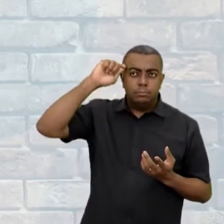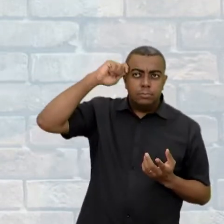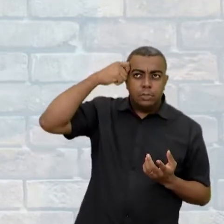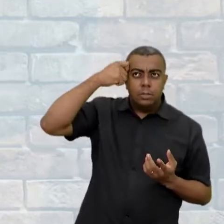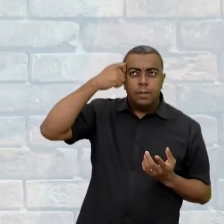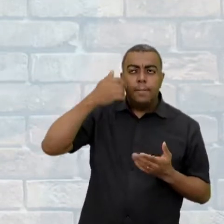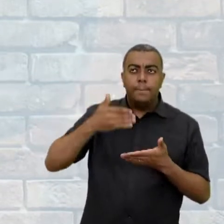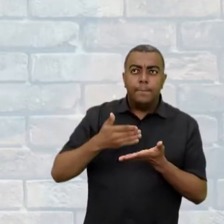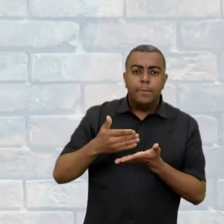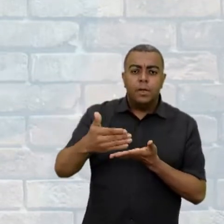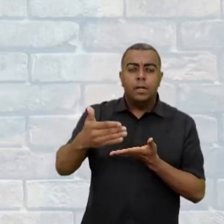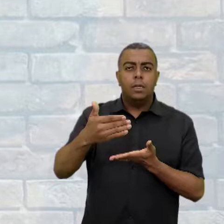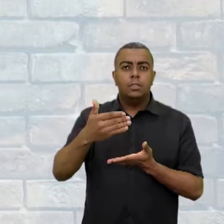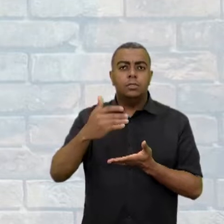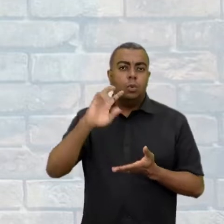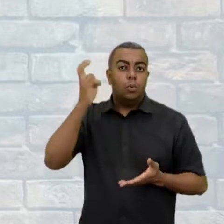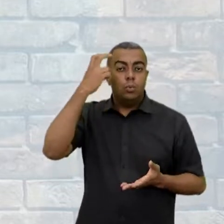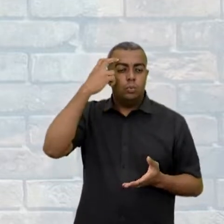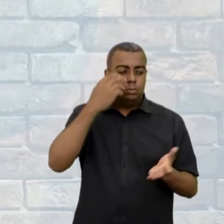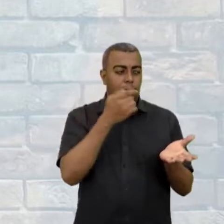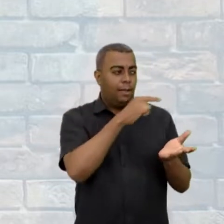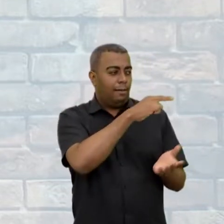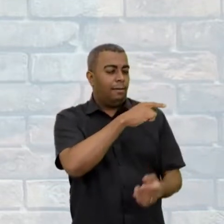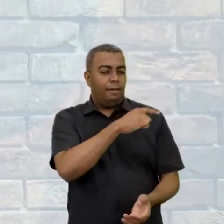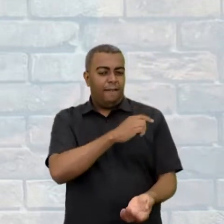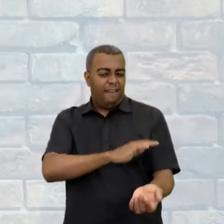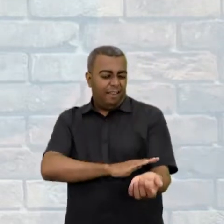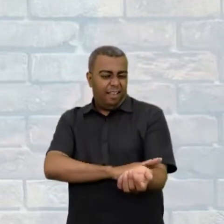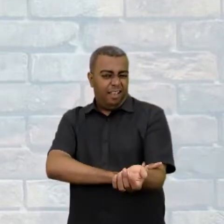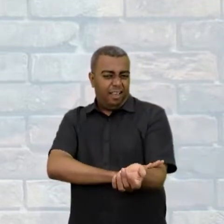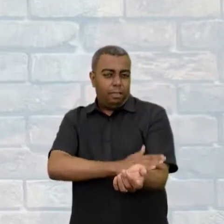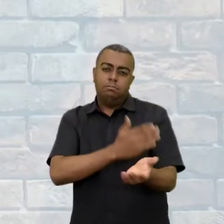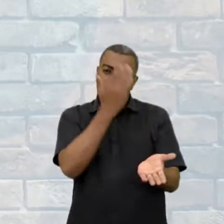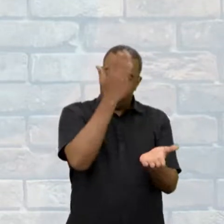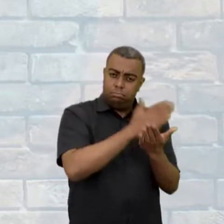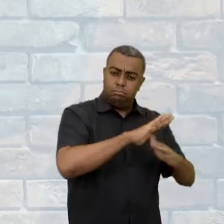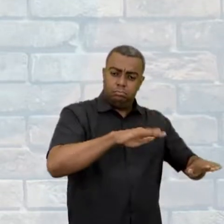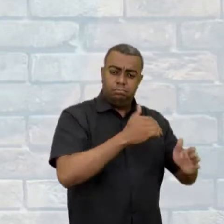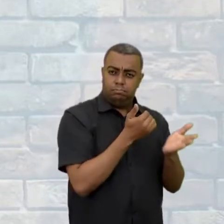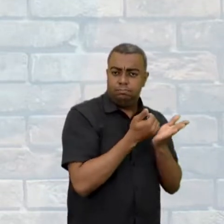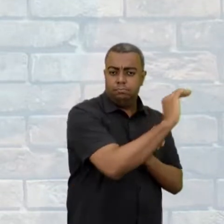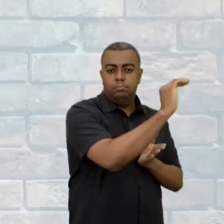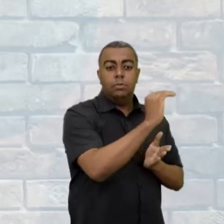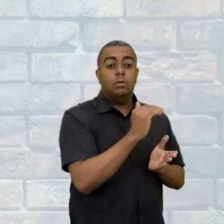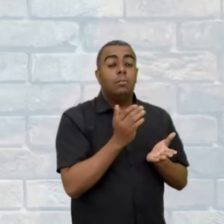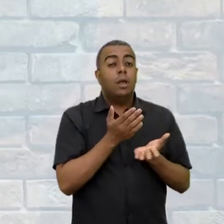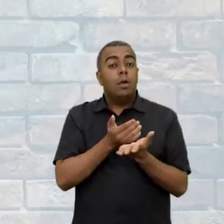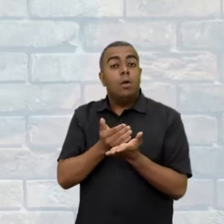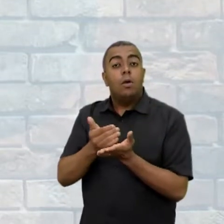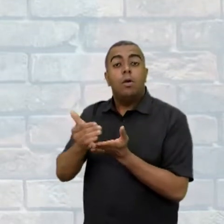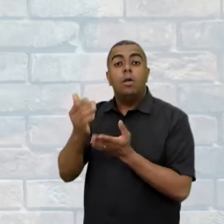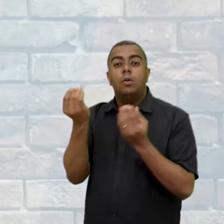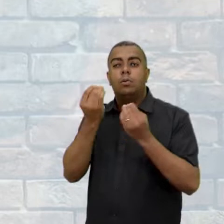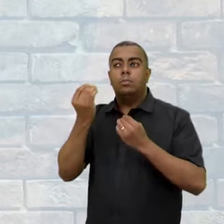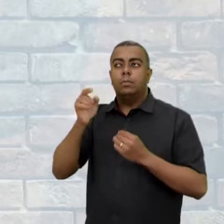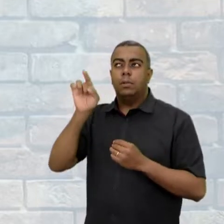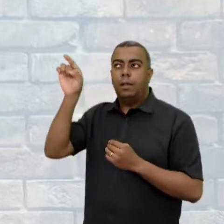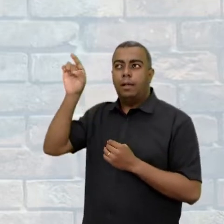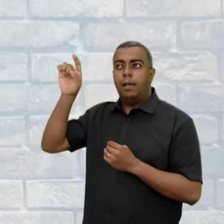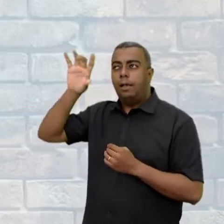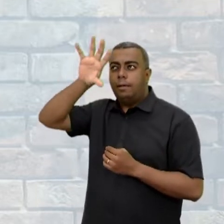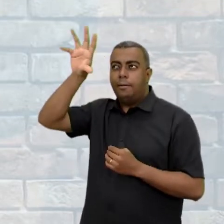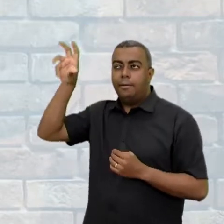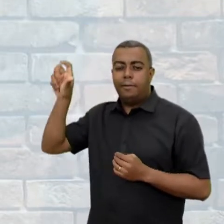uma cultura antirracista na sociedade. Valorização da história partindo do olhar aos reinos